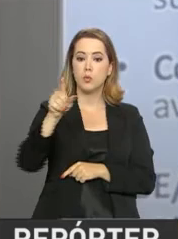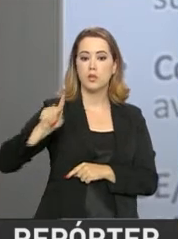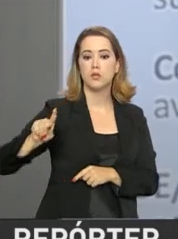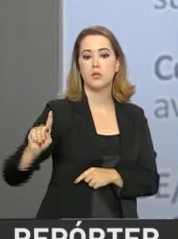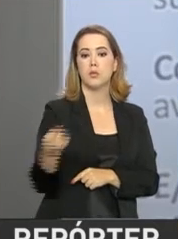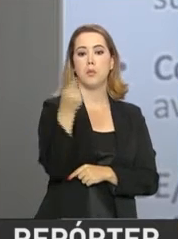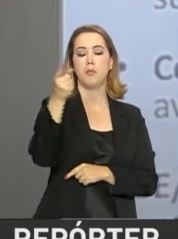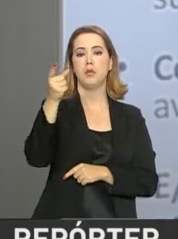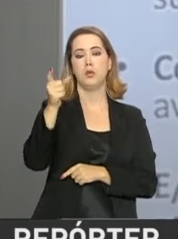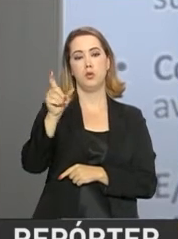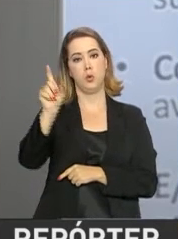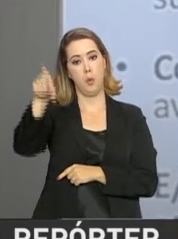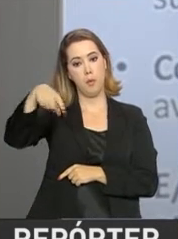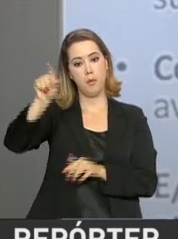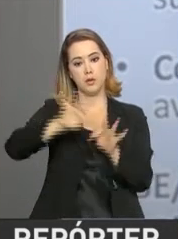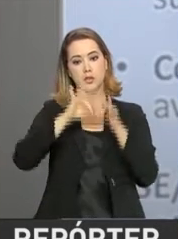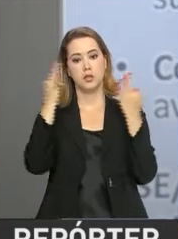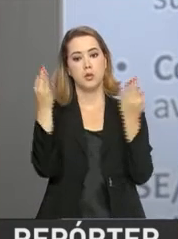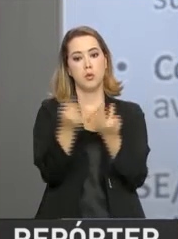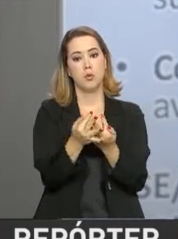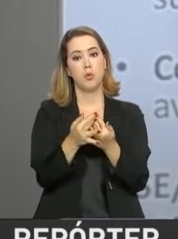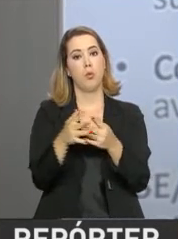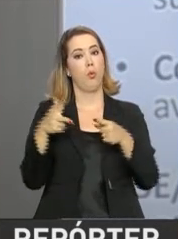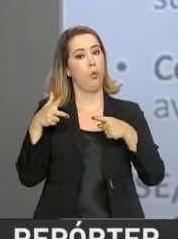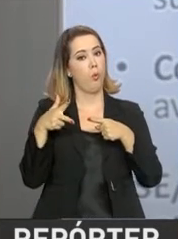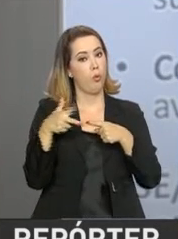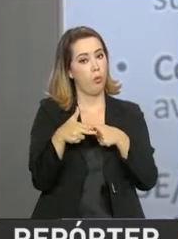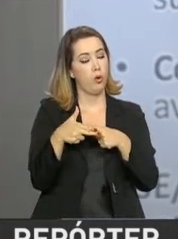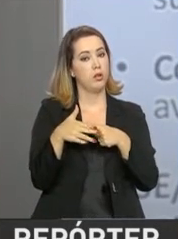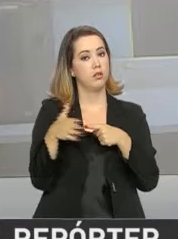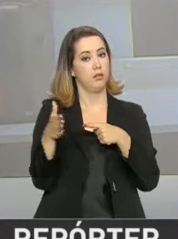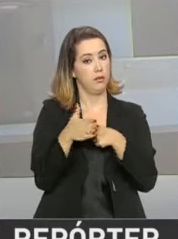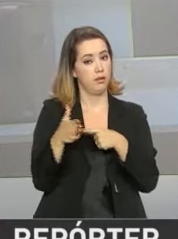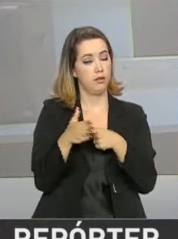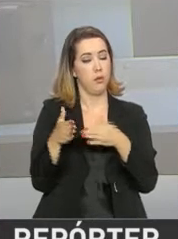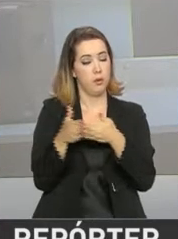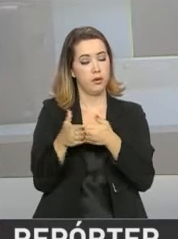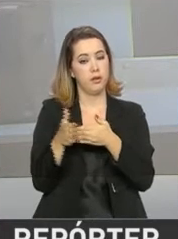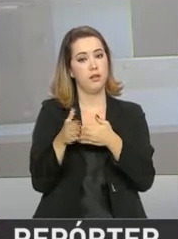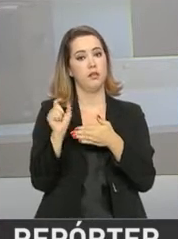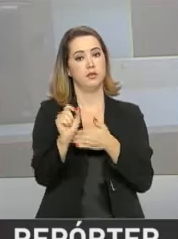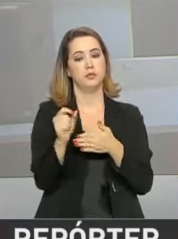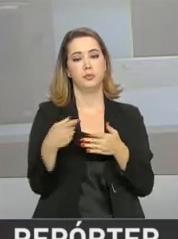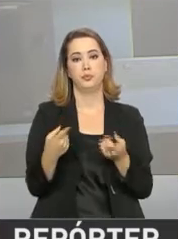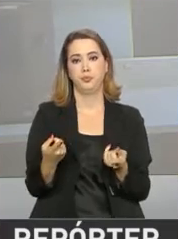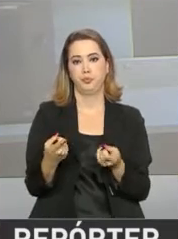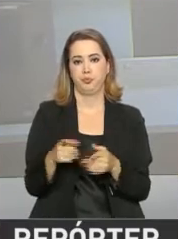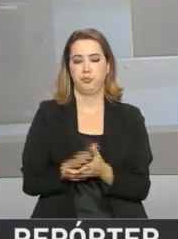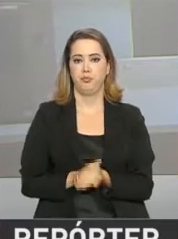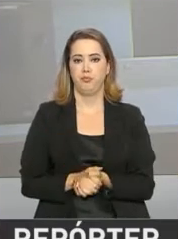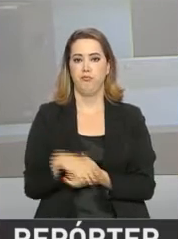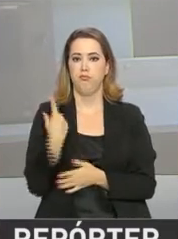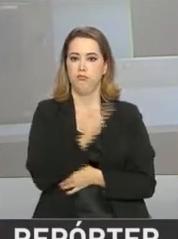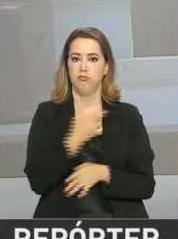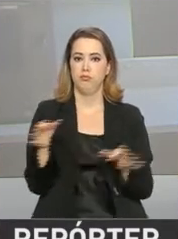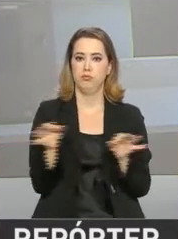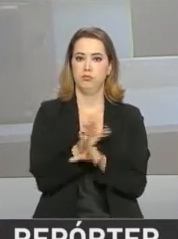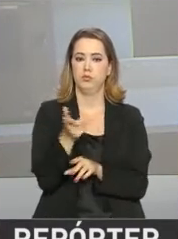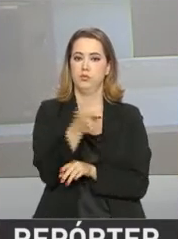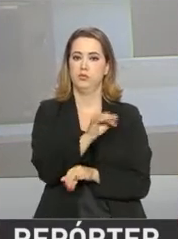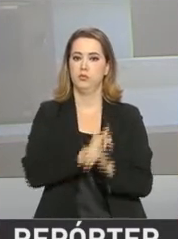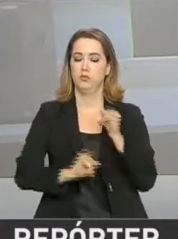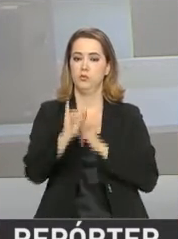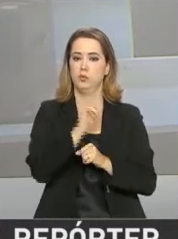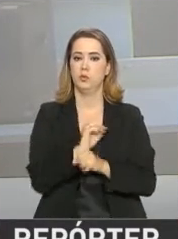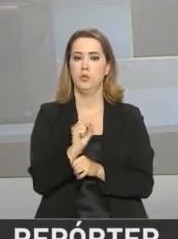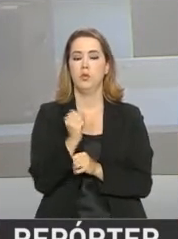por indício provável subida declaração de renda e assim nós ficamos por aqui voltamos a qualquer momento com